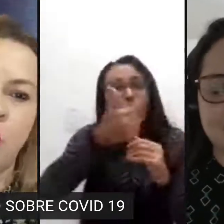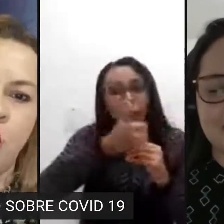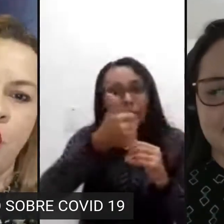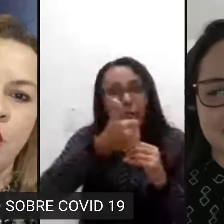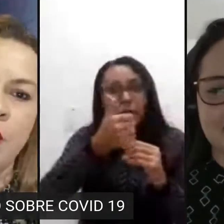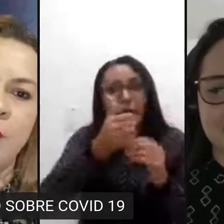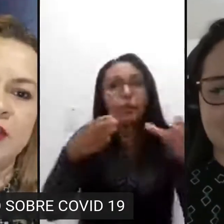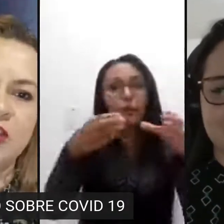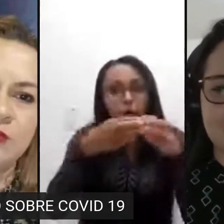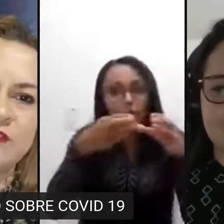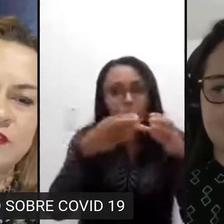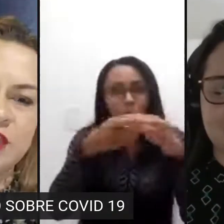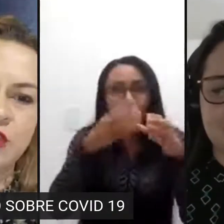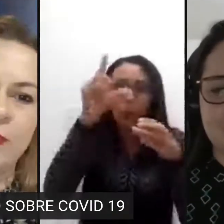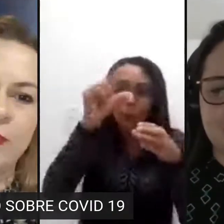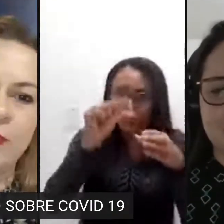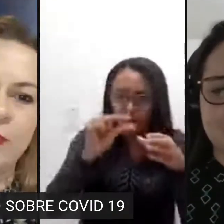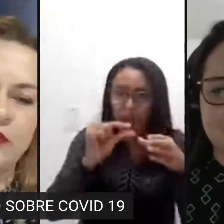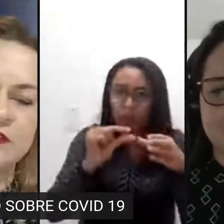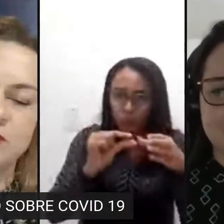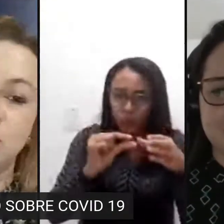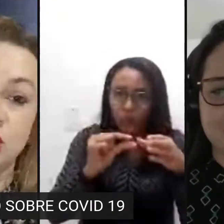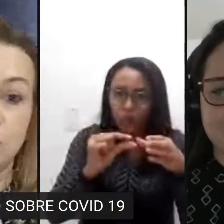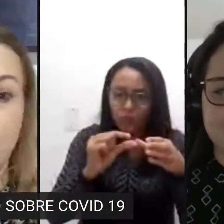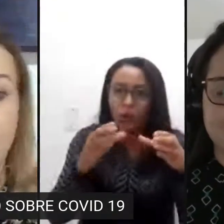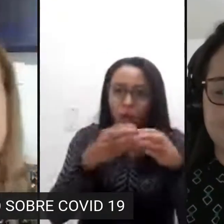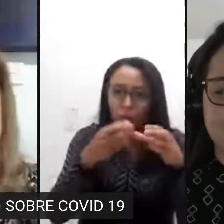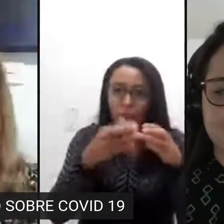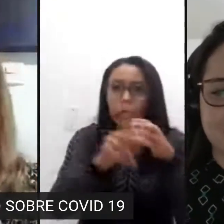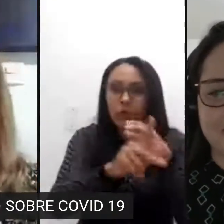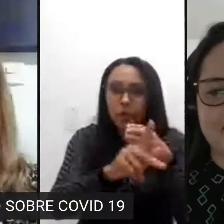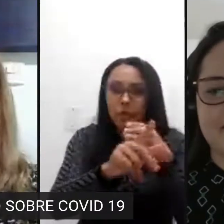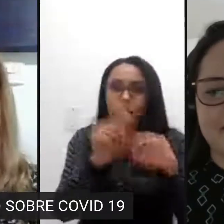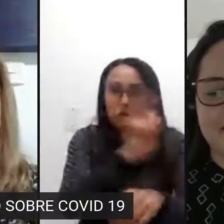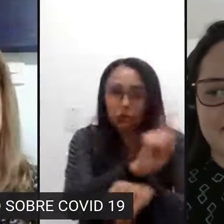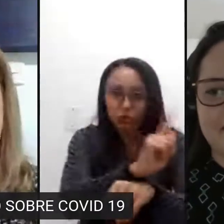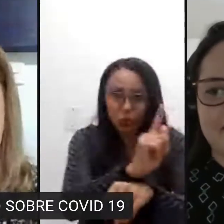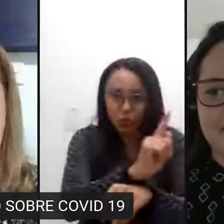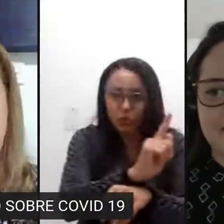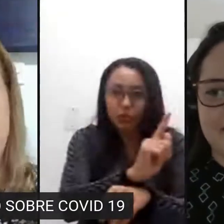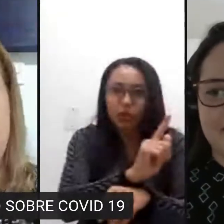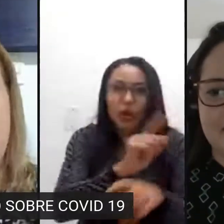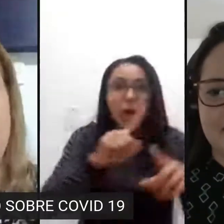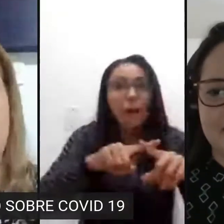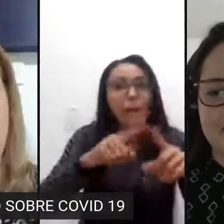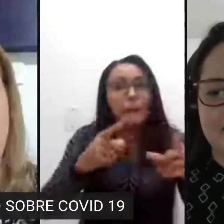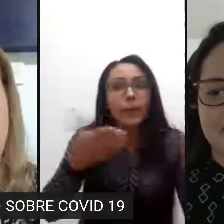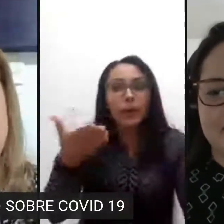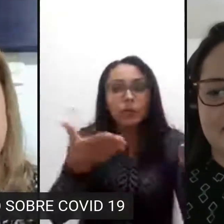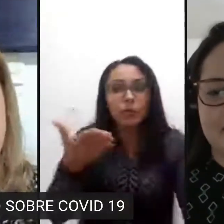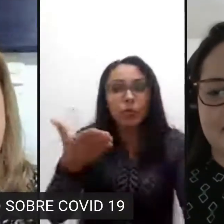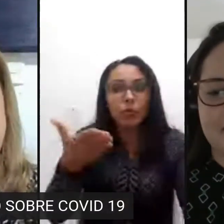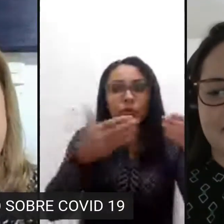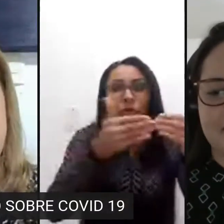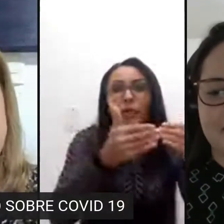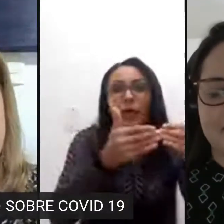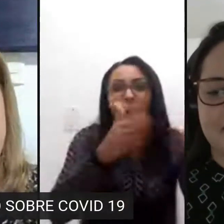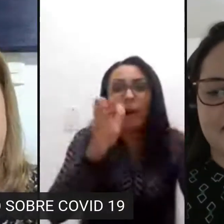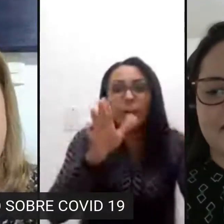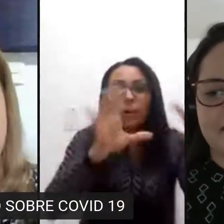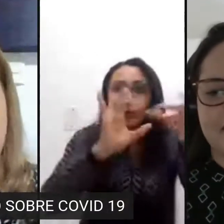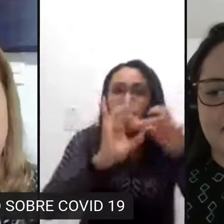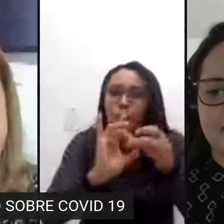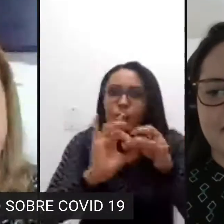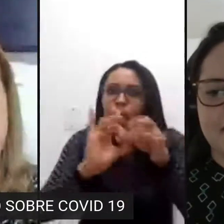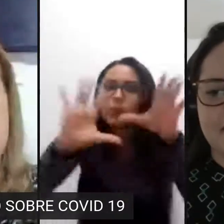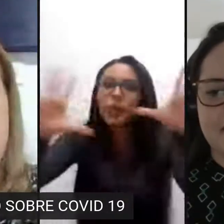grupo menor, mais reduzido, para os professores, gestores, mas hoje a gente abriu para todos, né? Nosso interesse é